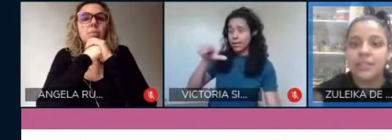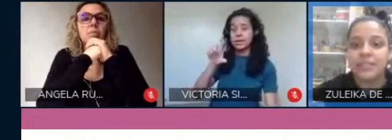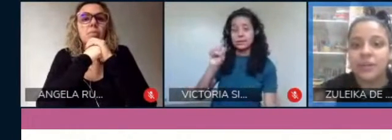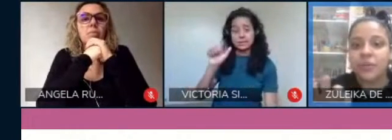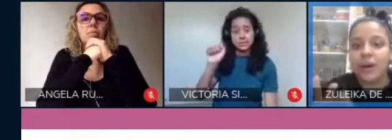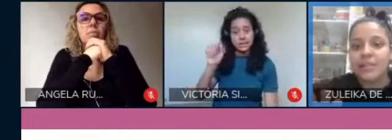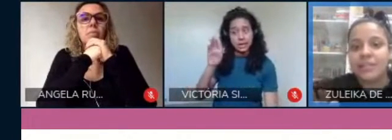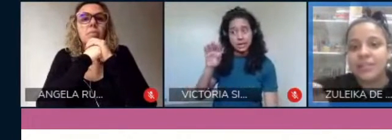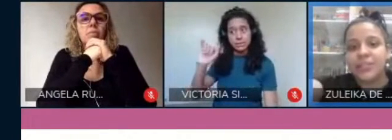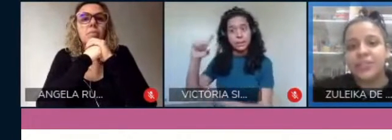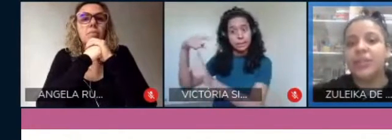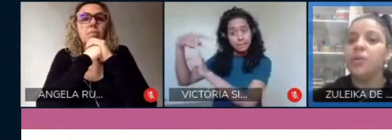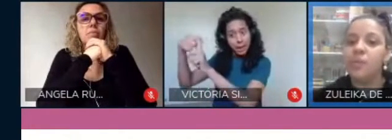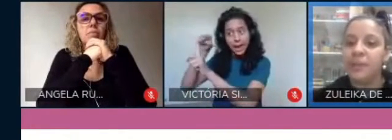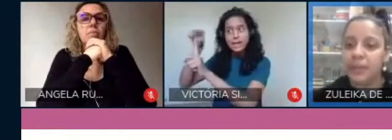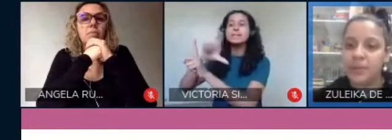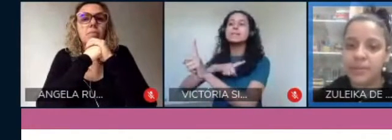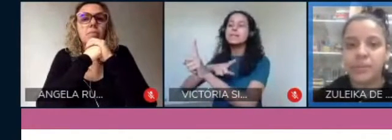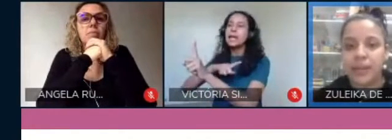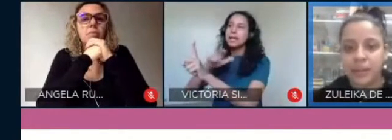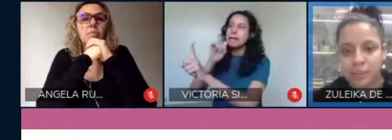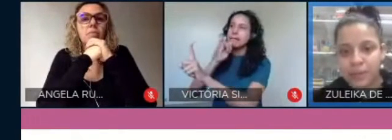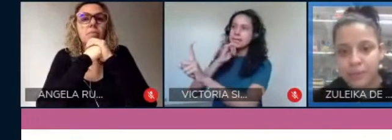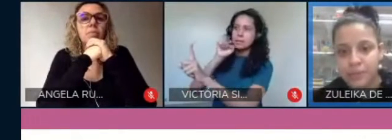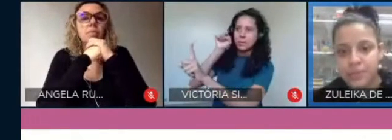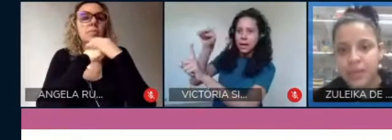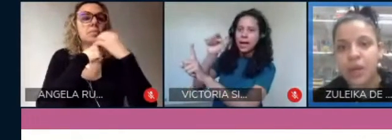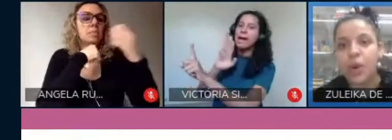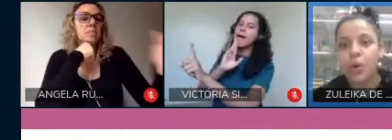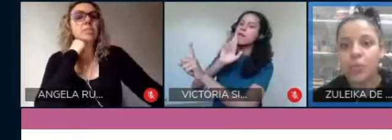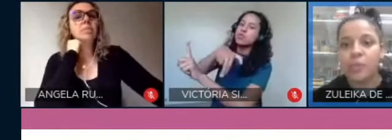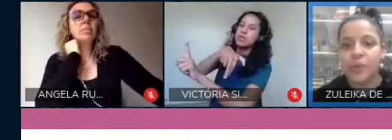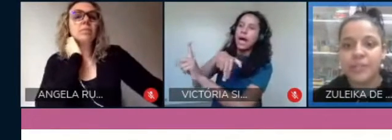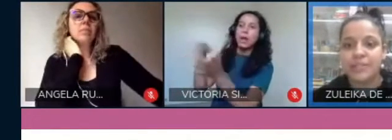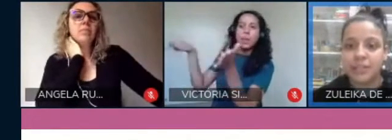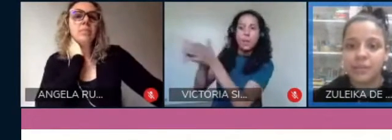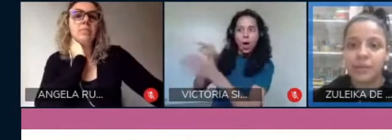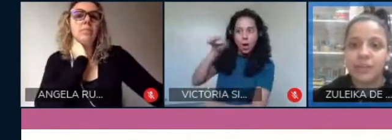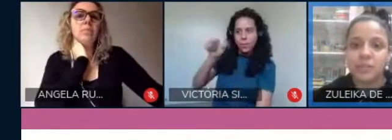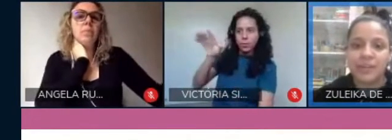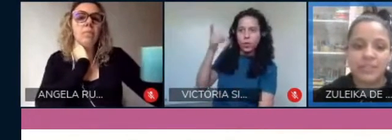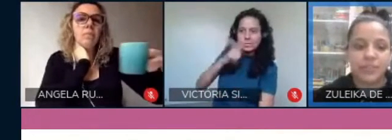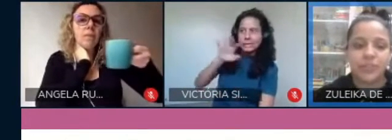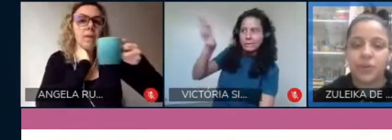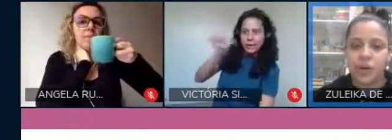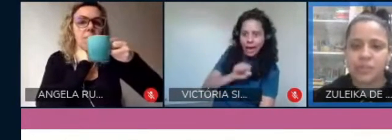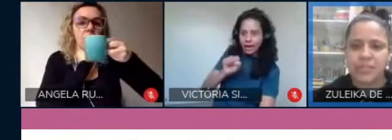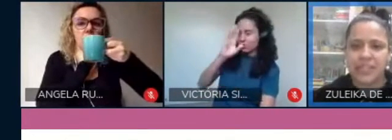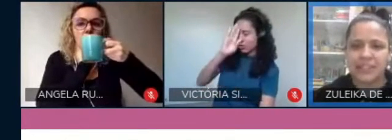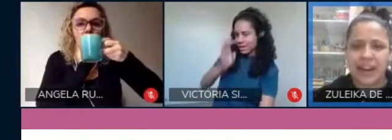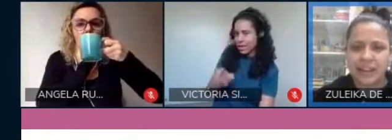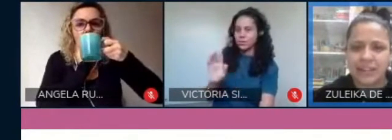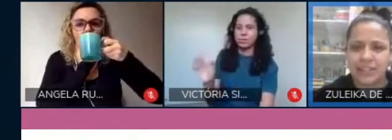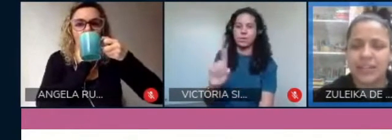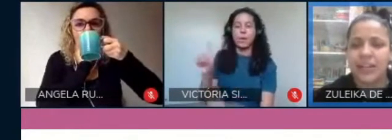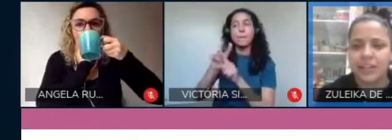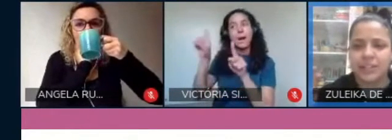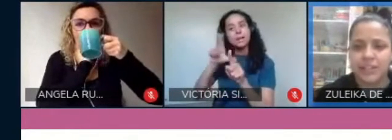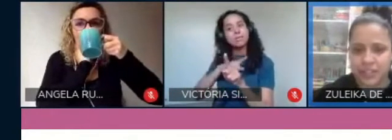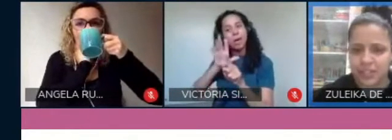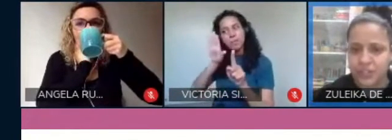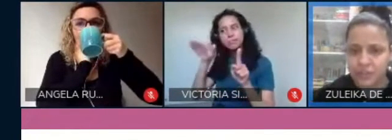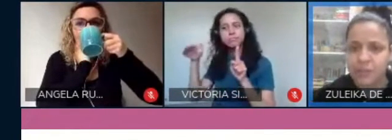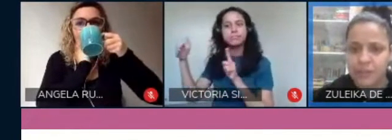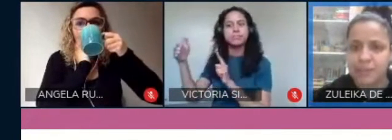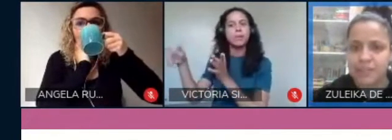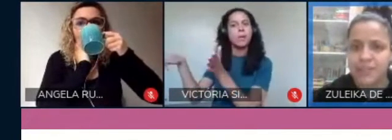dados que são as que a gente não obtém o resultado pela busca, como, por exemplo, as bases de normas. A Target,